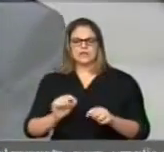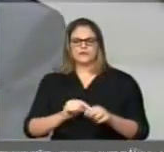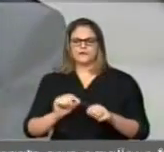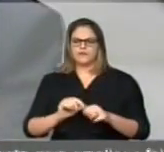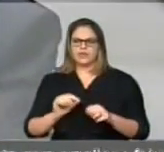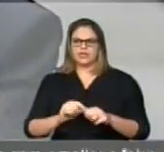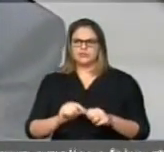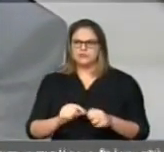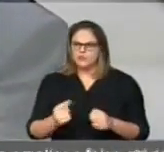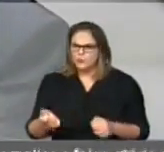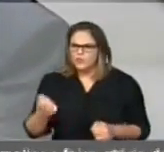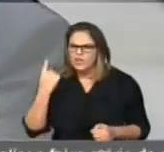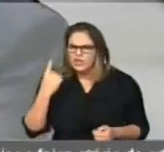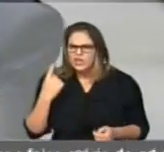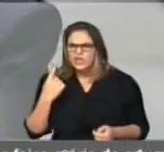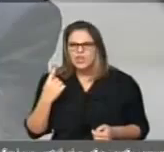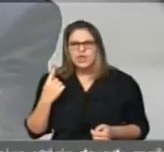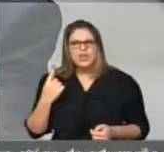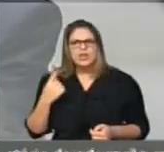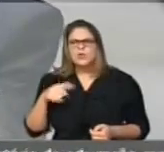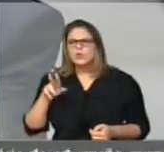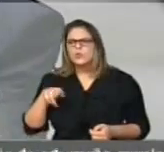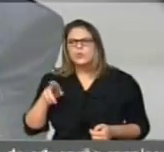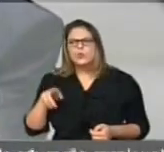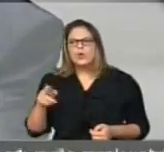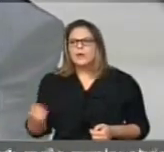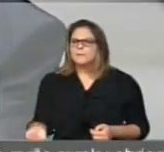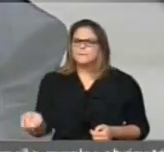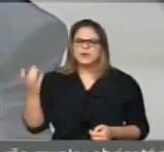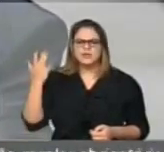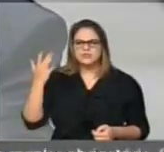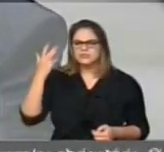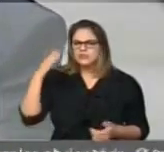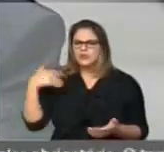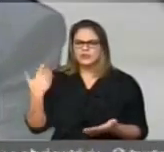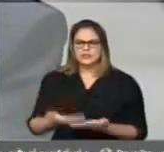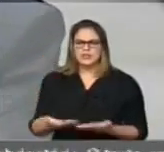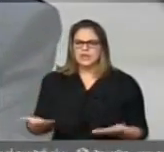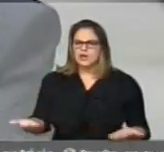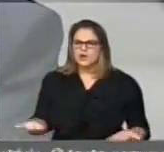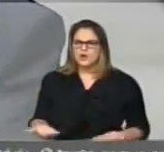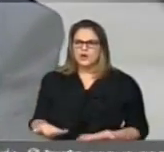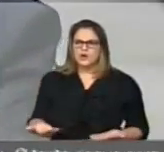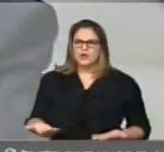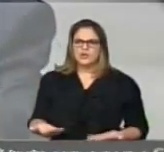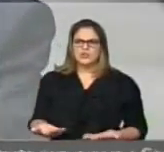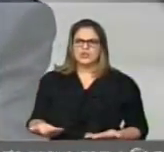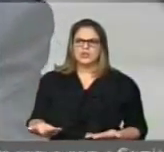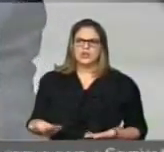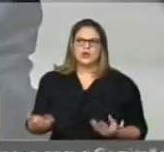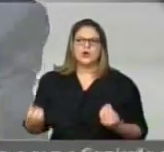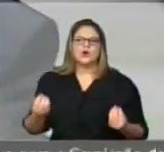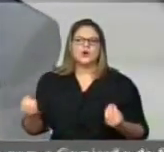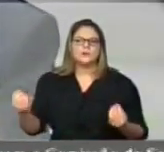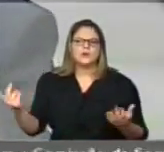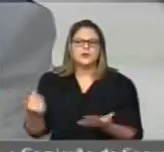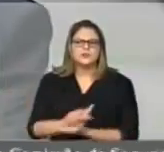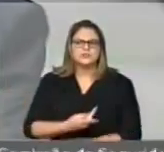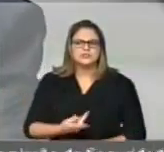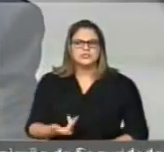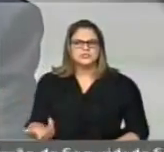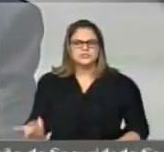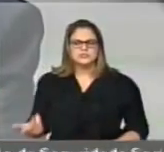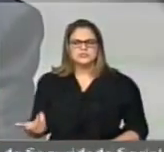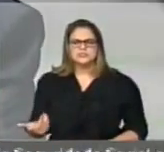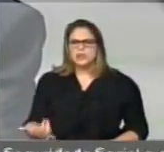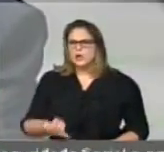nenhuma, porque nem apareceu ainda a responsabilidade que se tem sobre esta grande tragédia do Estado